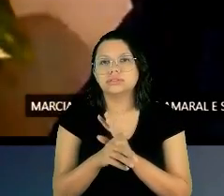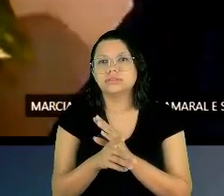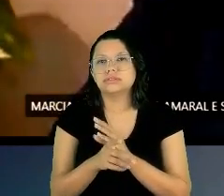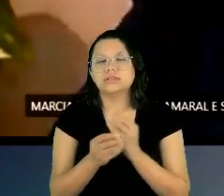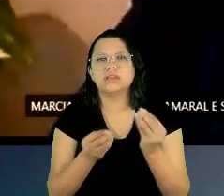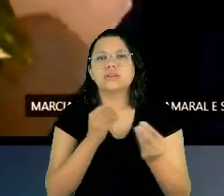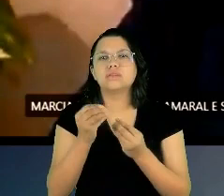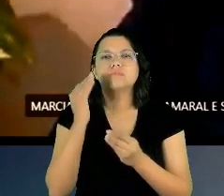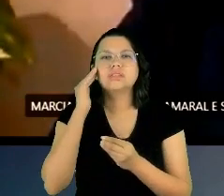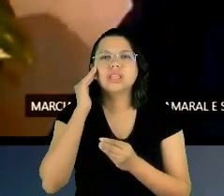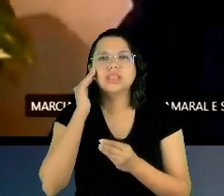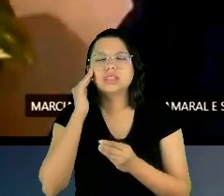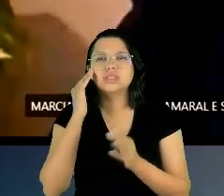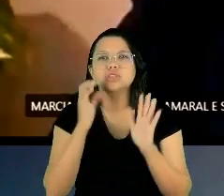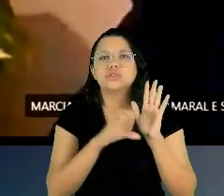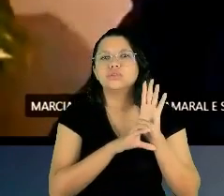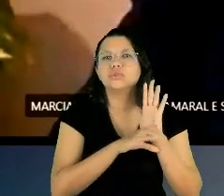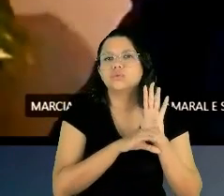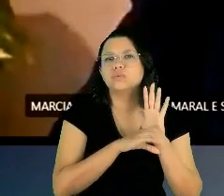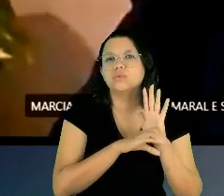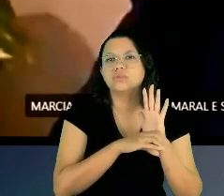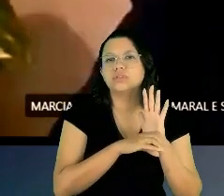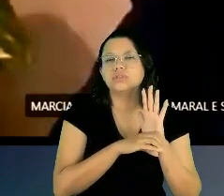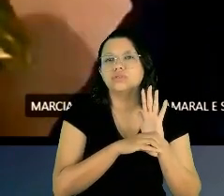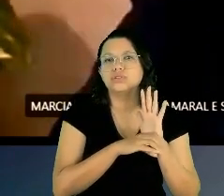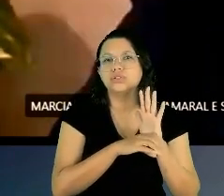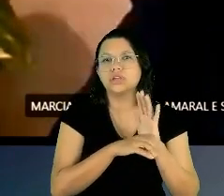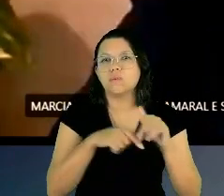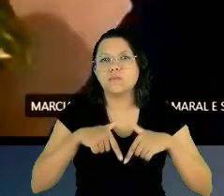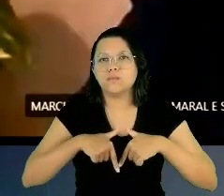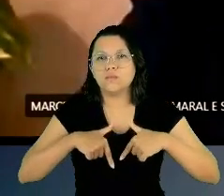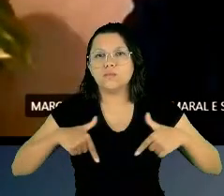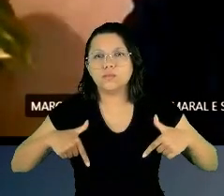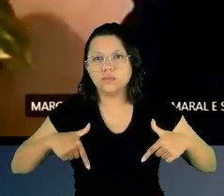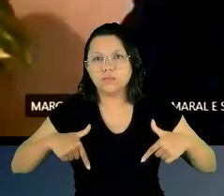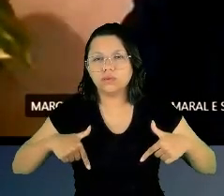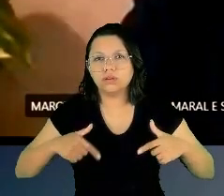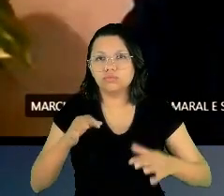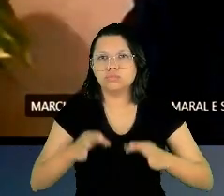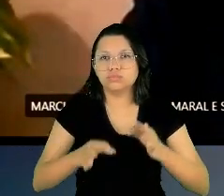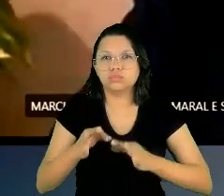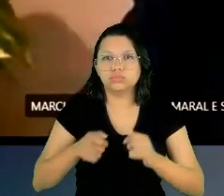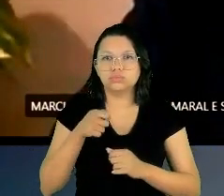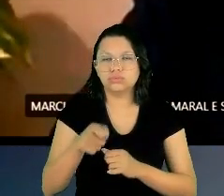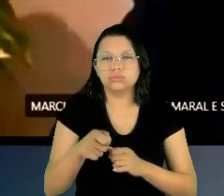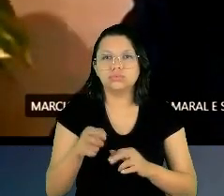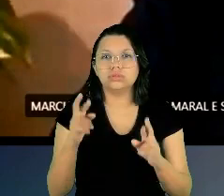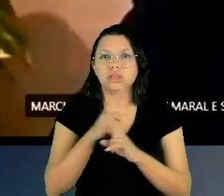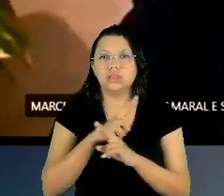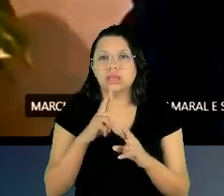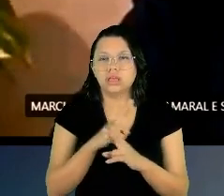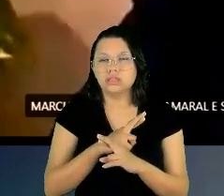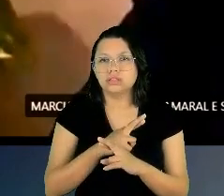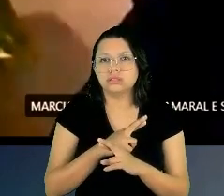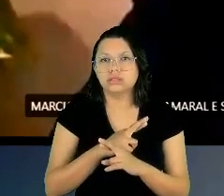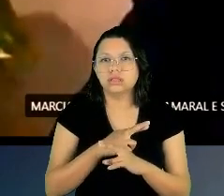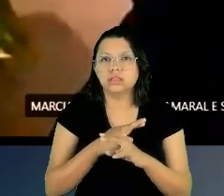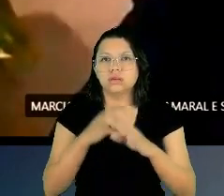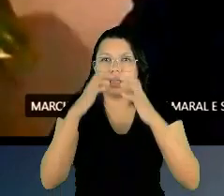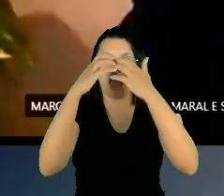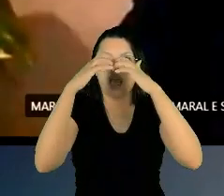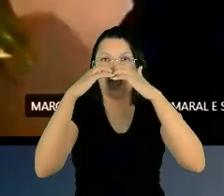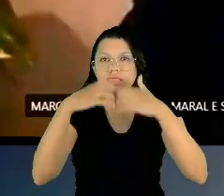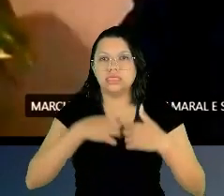pergunta como a senhora entende o conceito de imparcialidade do magistrado na perspectiva